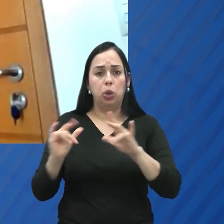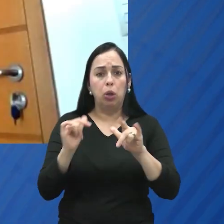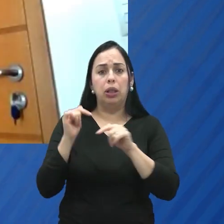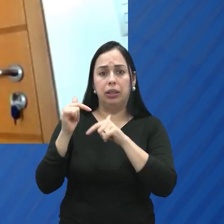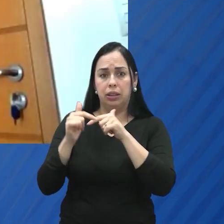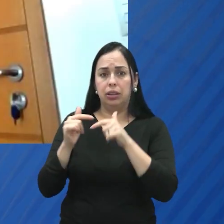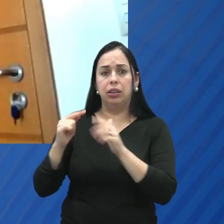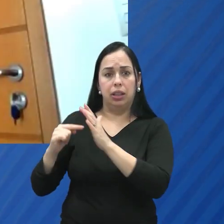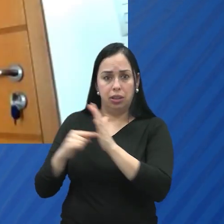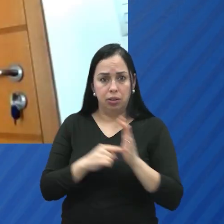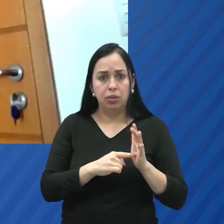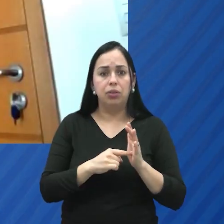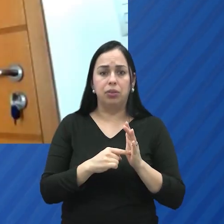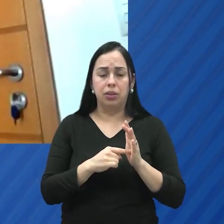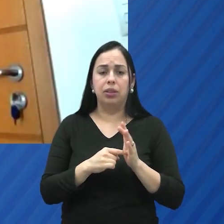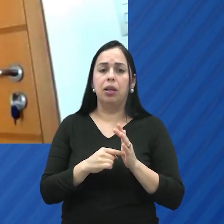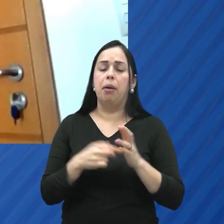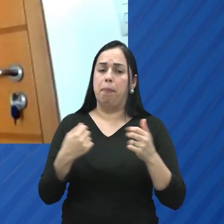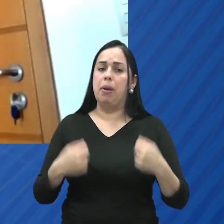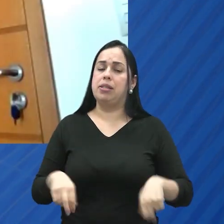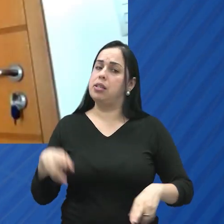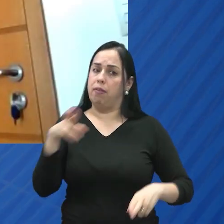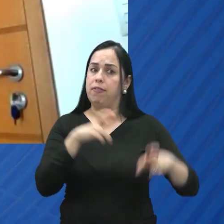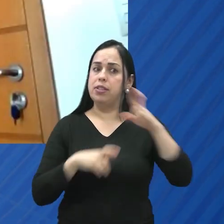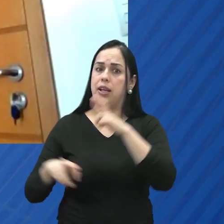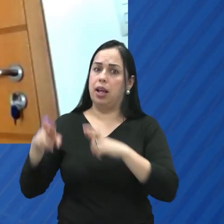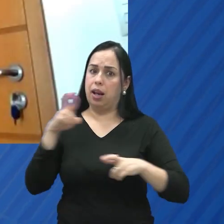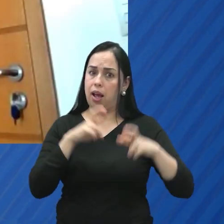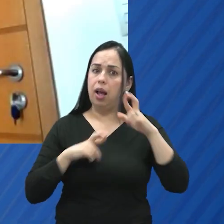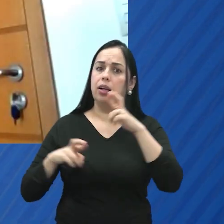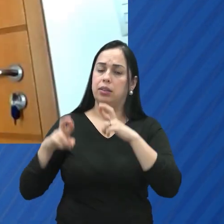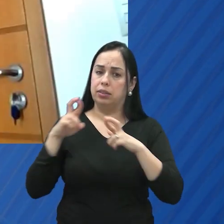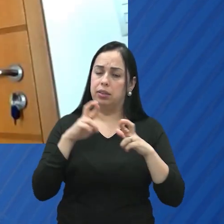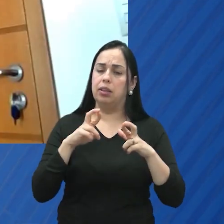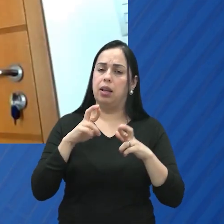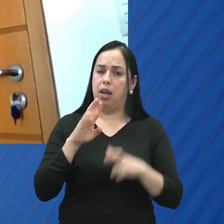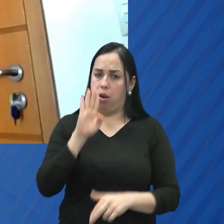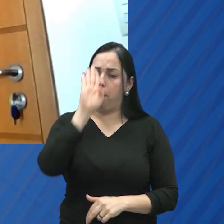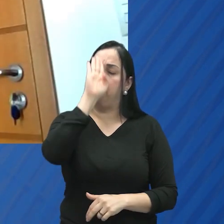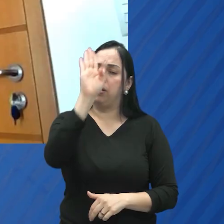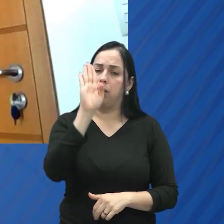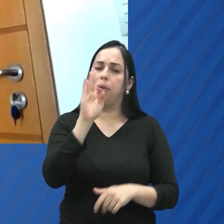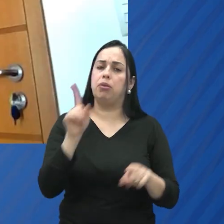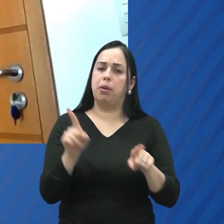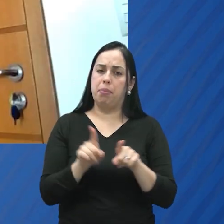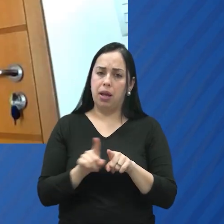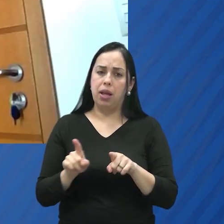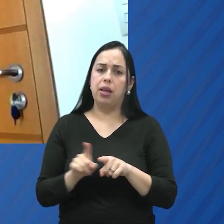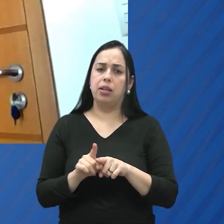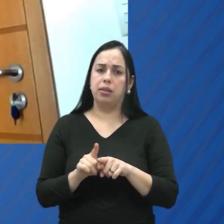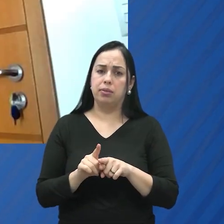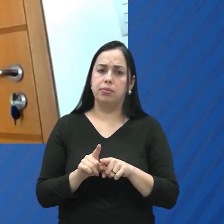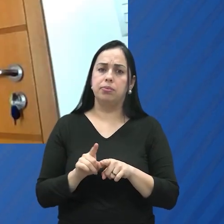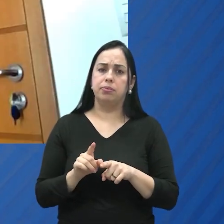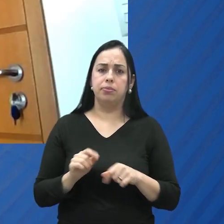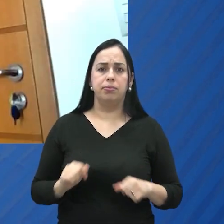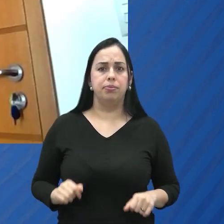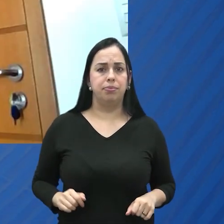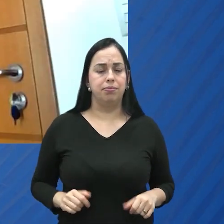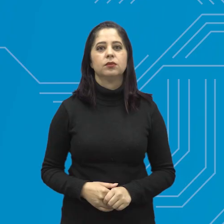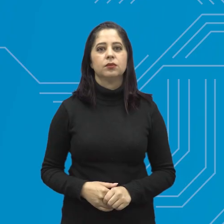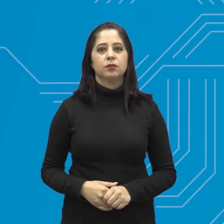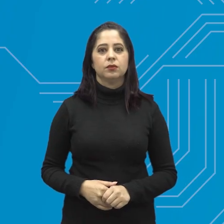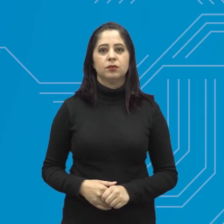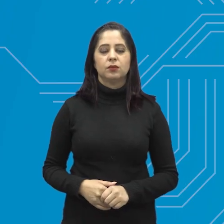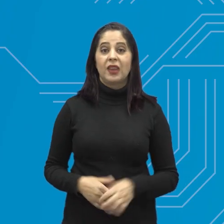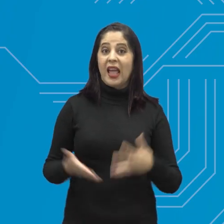denúncia de trabalho escravo é objeto de fiscalização, porque é uma meta prioritária, né, estratégica dos